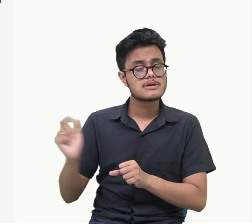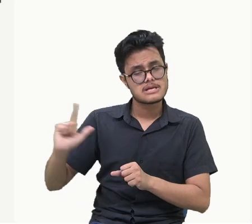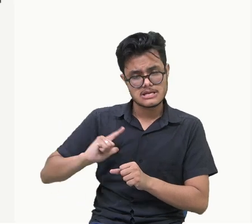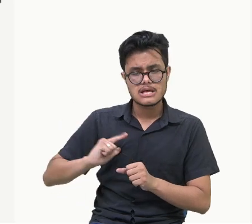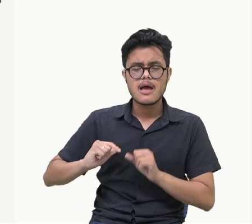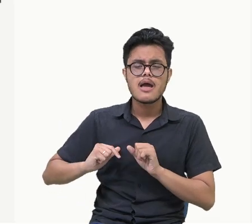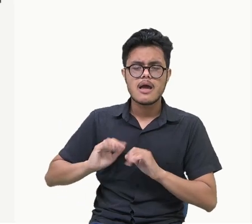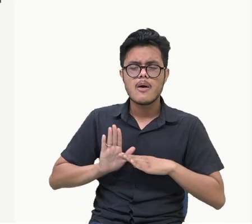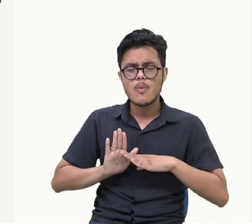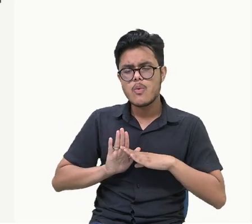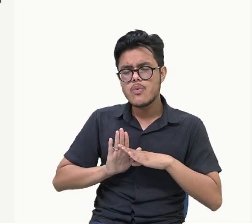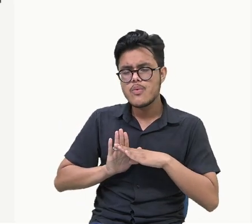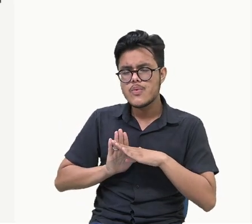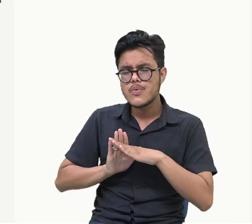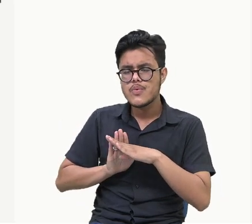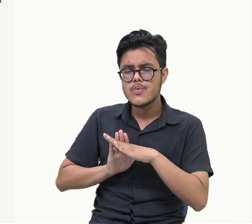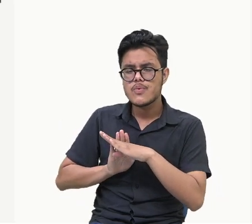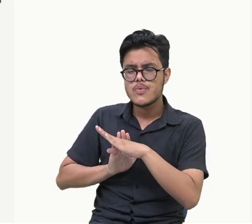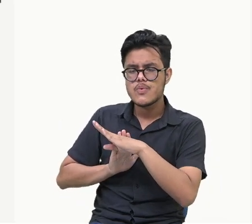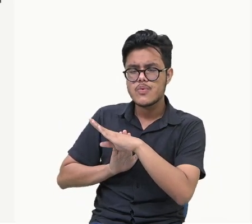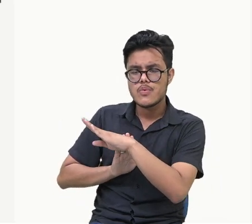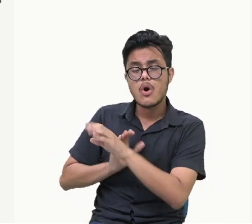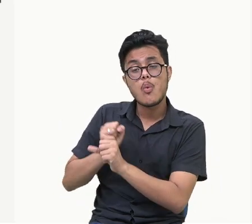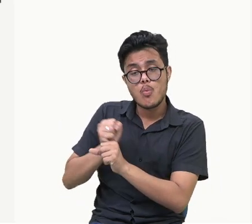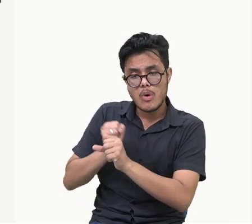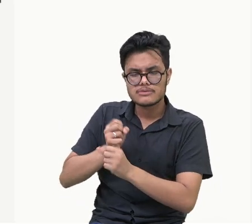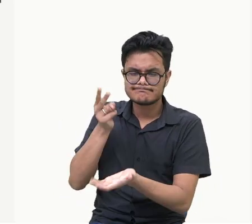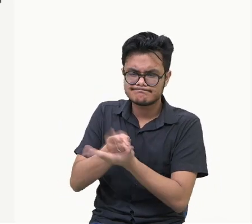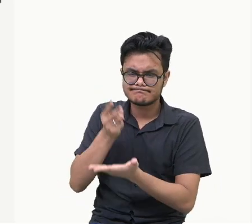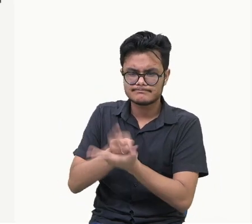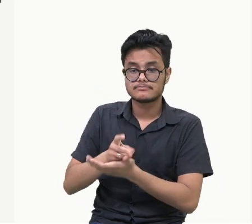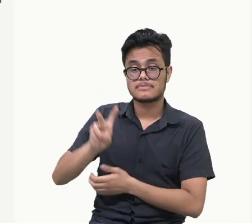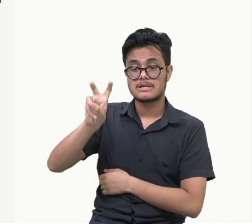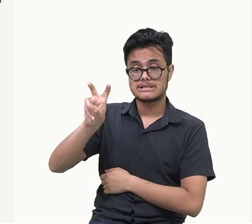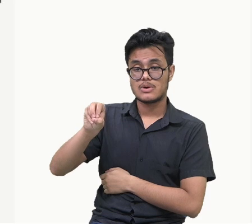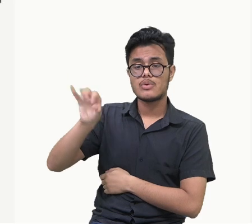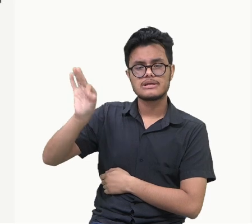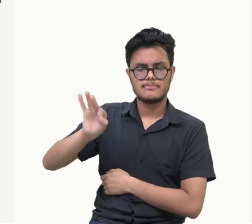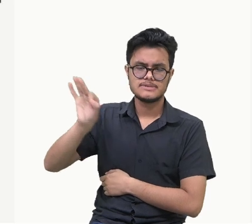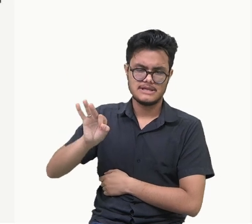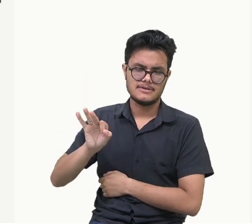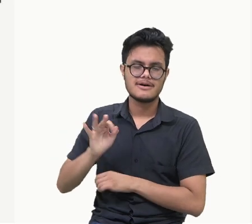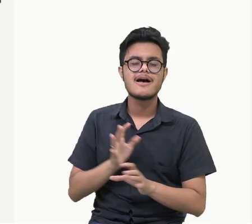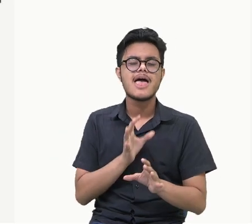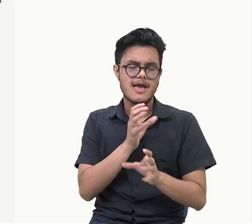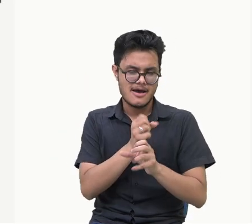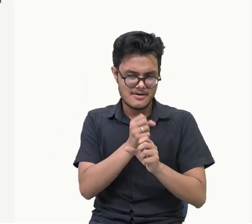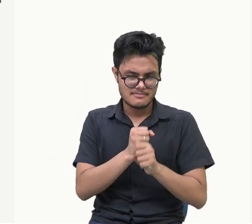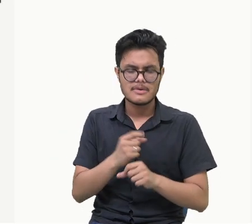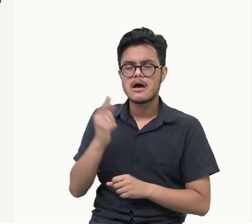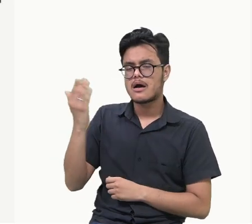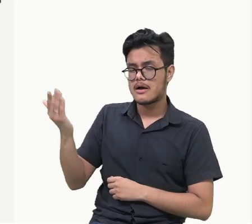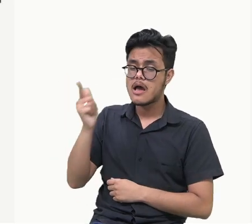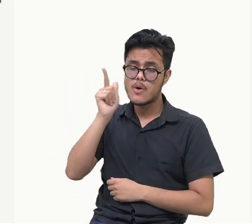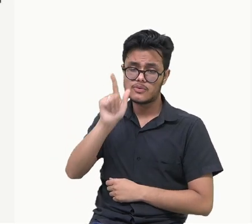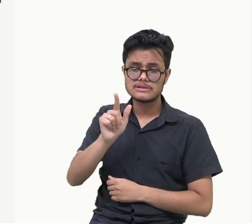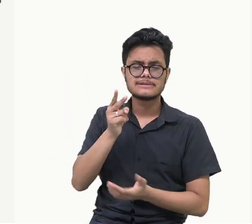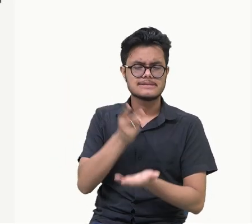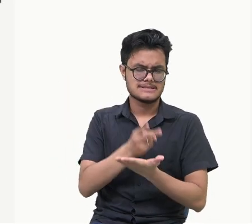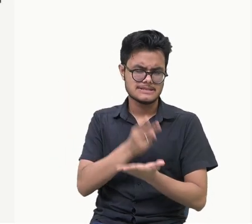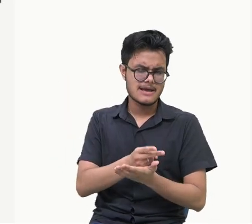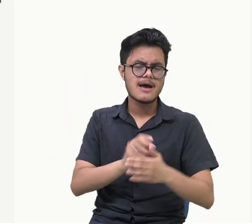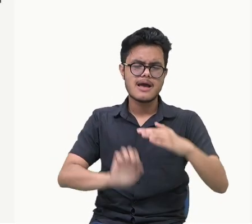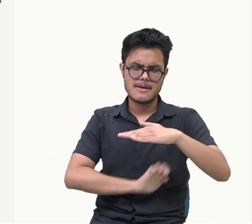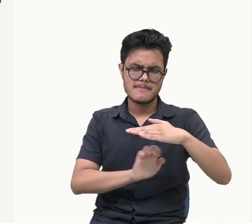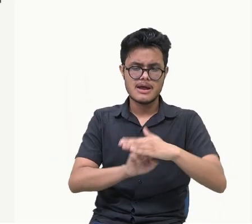crescimento anual de 50%. Beleza, então eles fizeram lá uma projeção e chegaram à conclusão que nos próximos